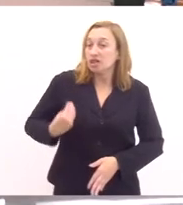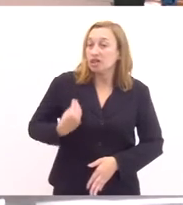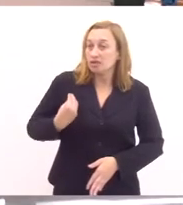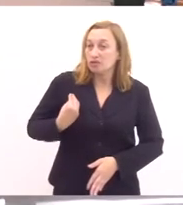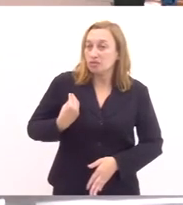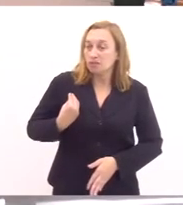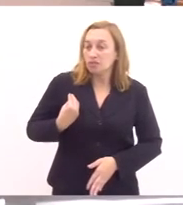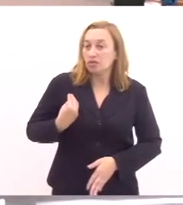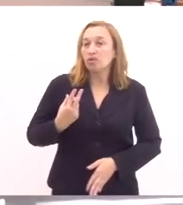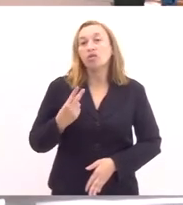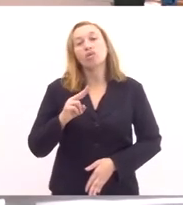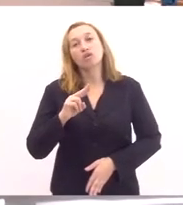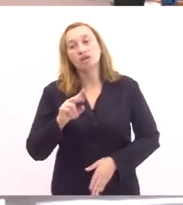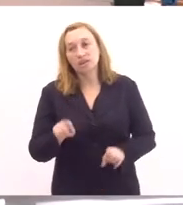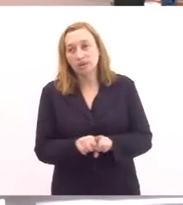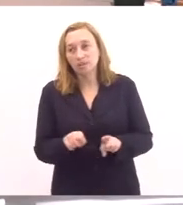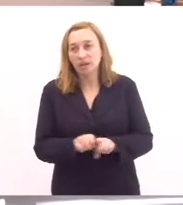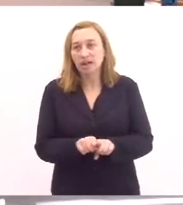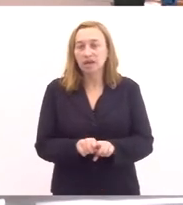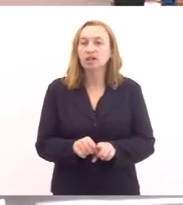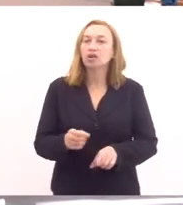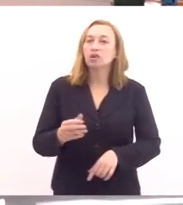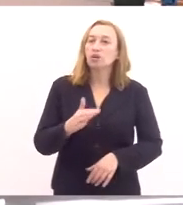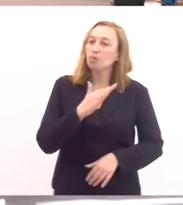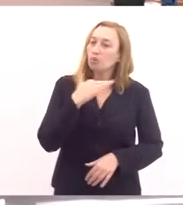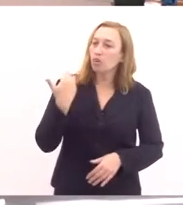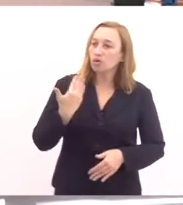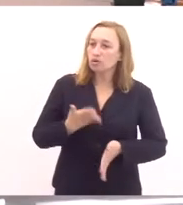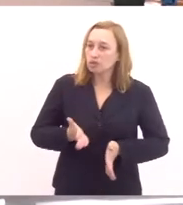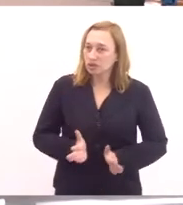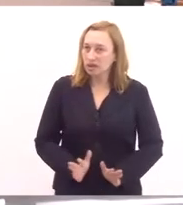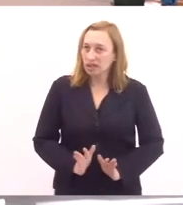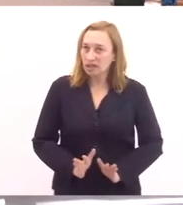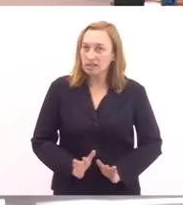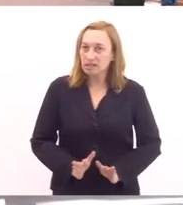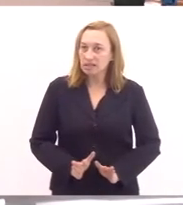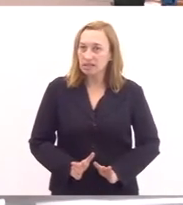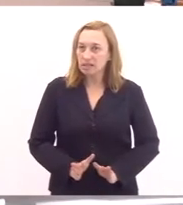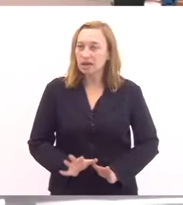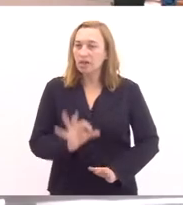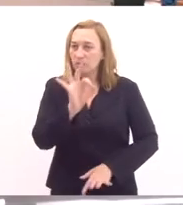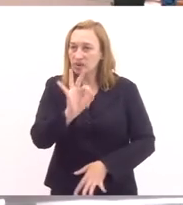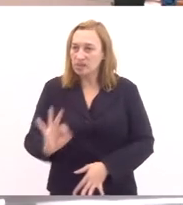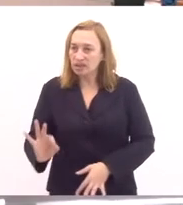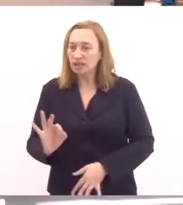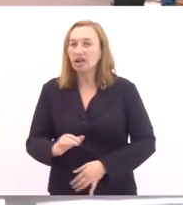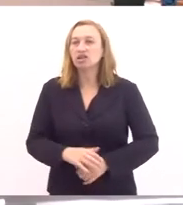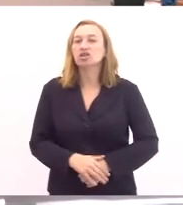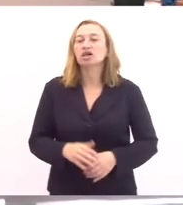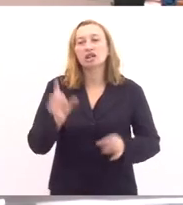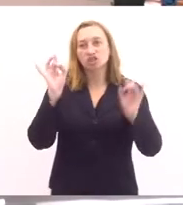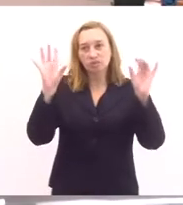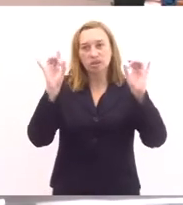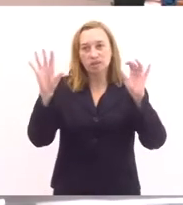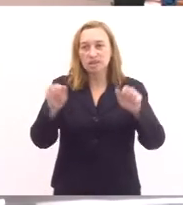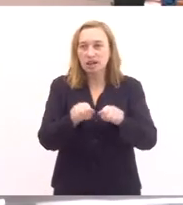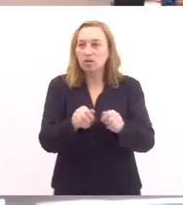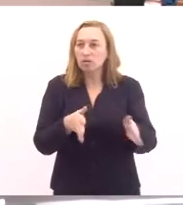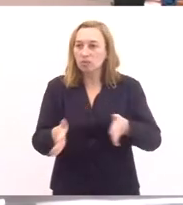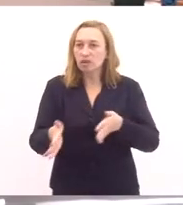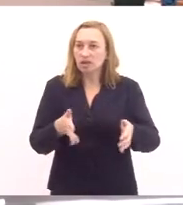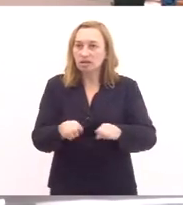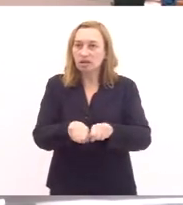tem assim que o sistema de mortalidade e especial é durante agora Academia da covilhã a